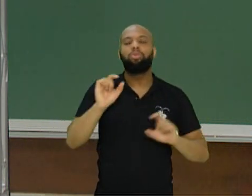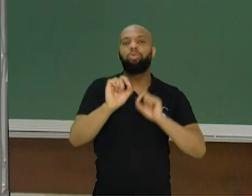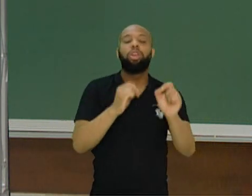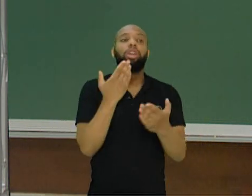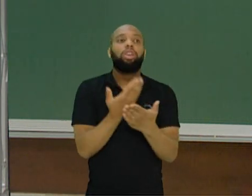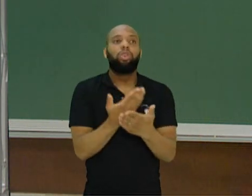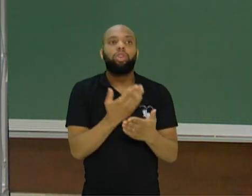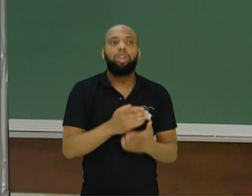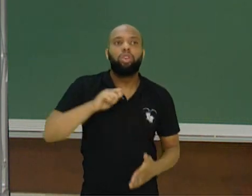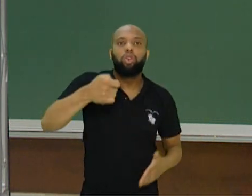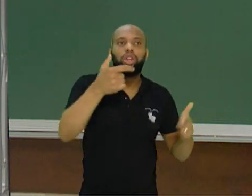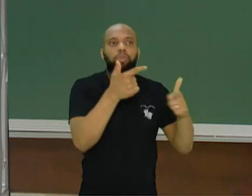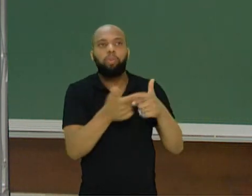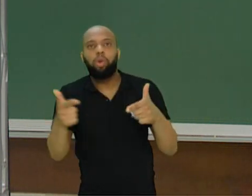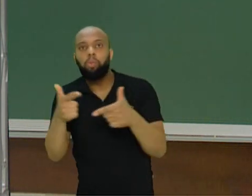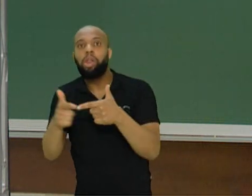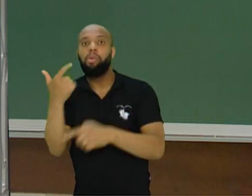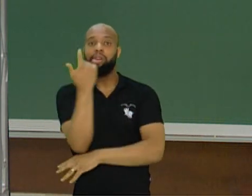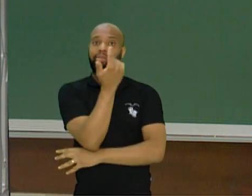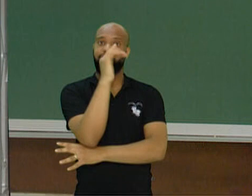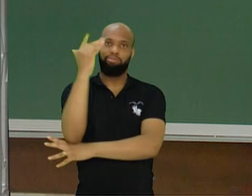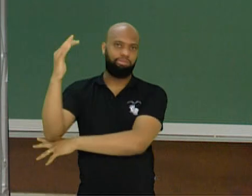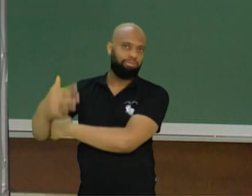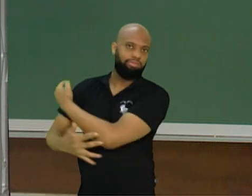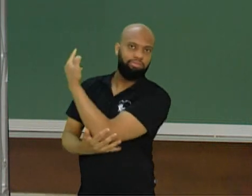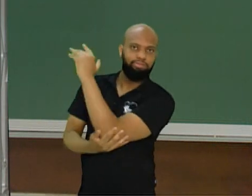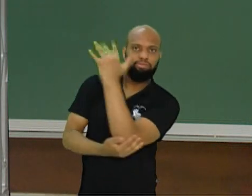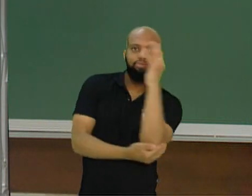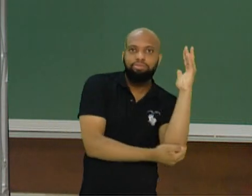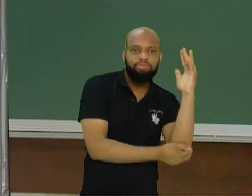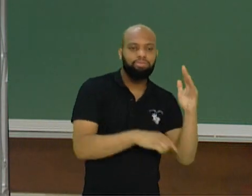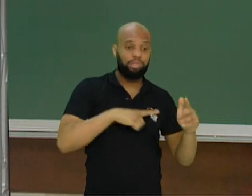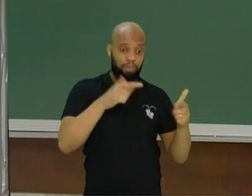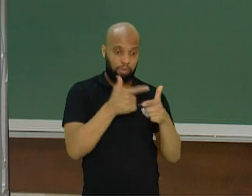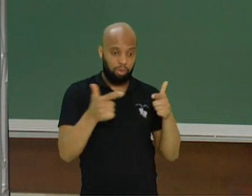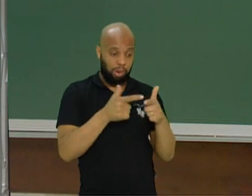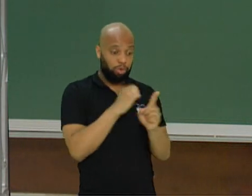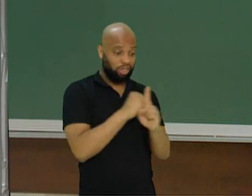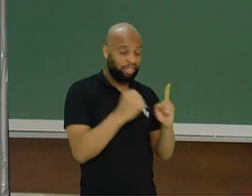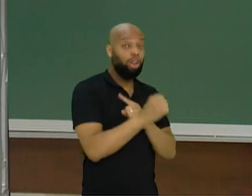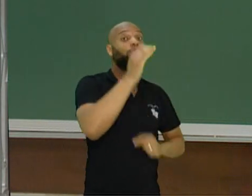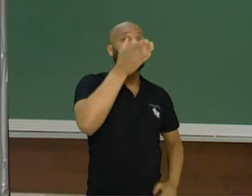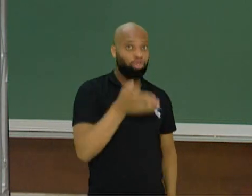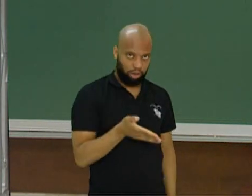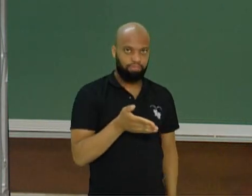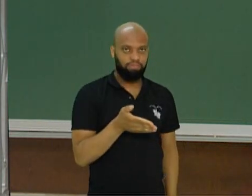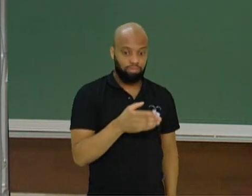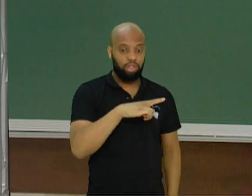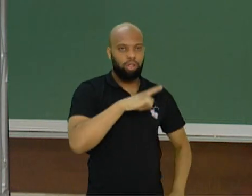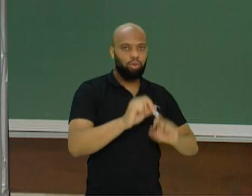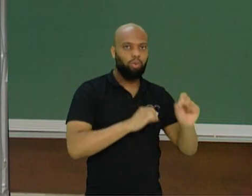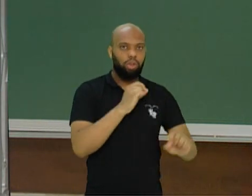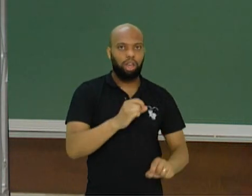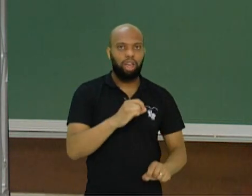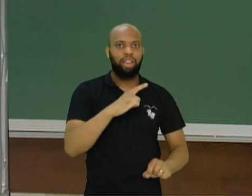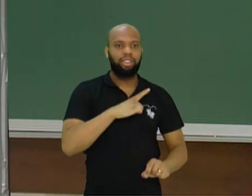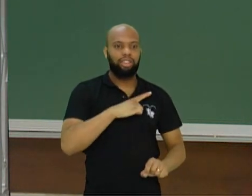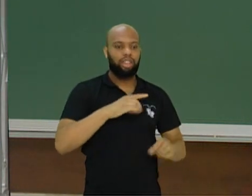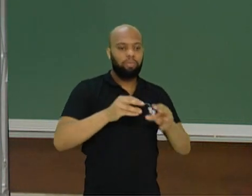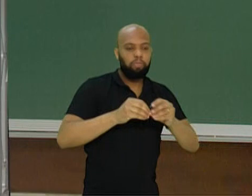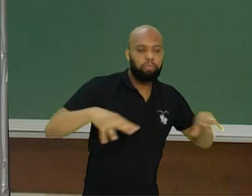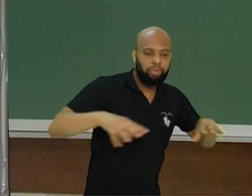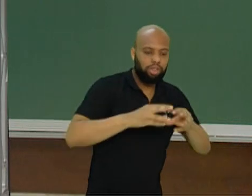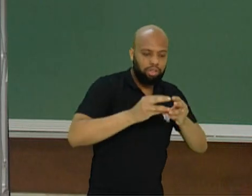pouquinho sobre os problemas ambientais. Então nós comentamos sobre problemas sociais, né, que afetam diretamente